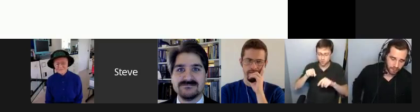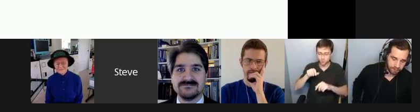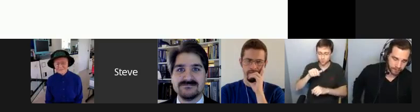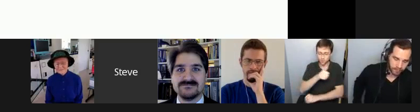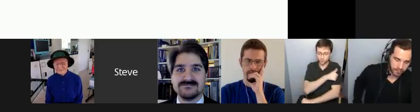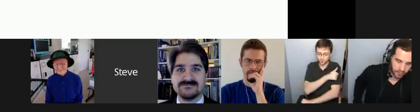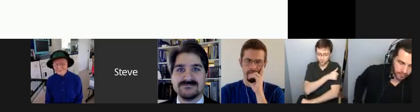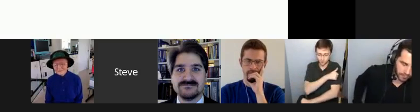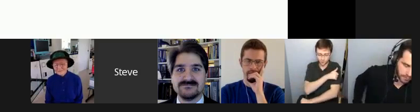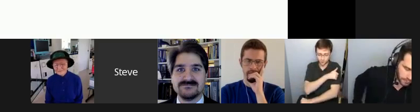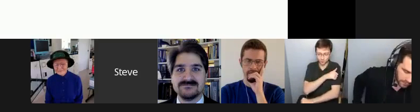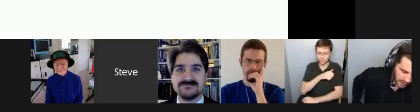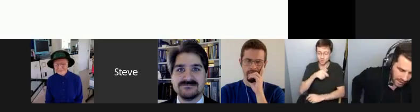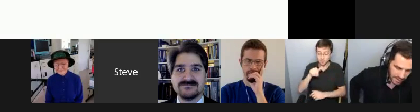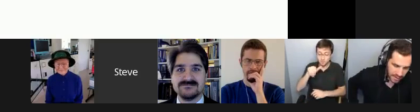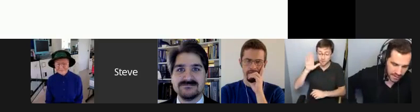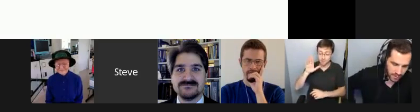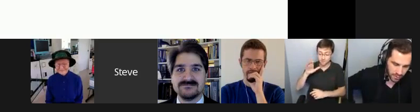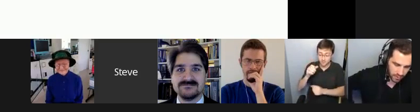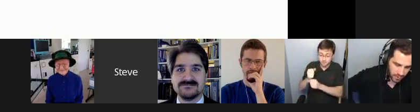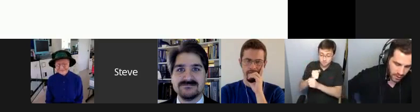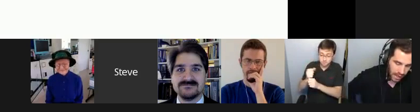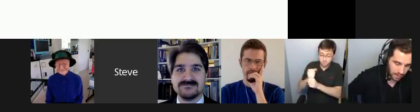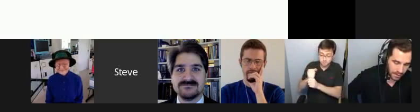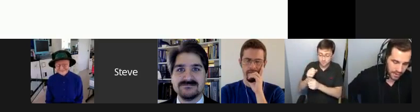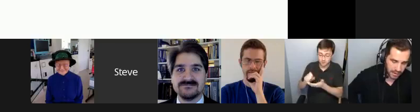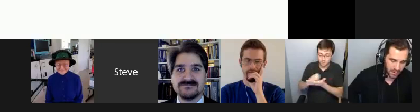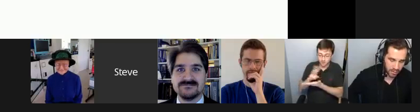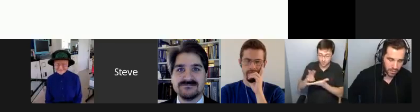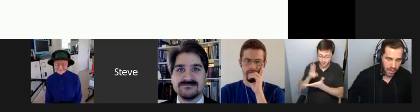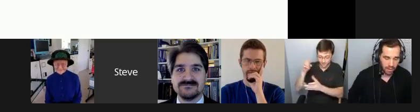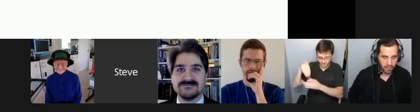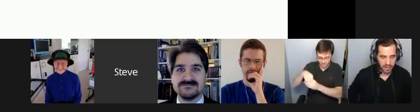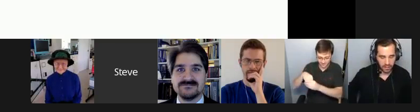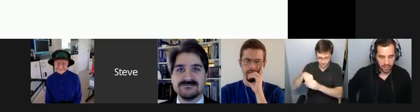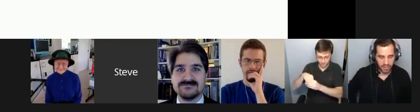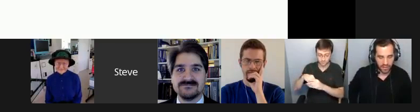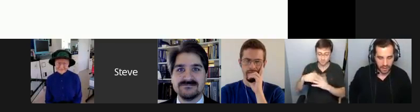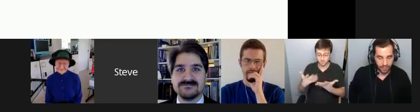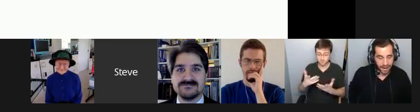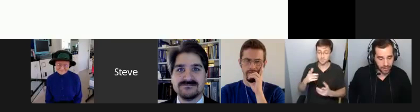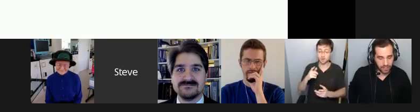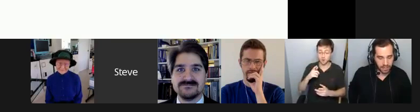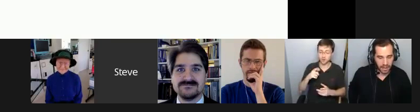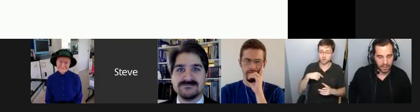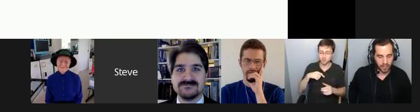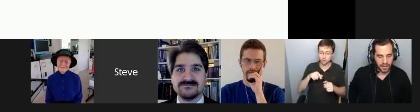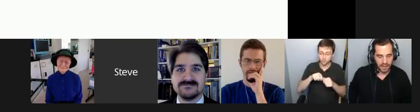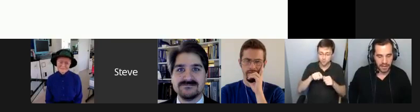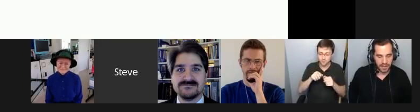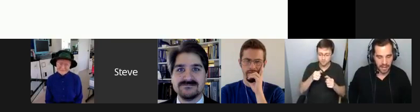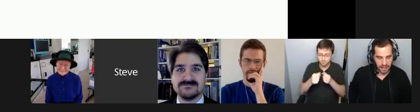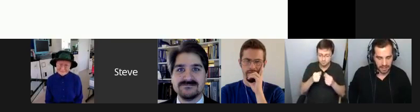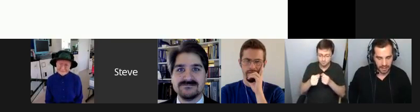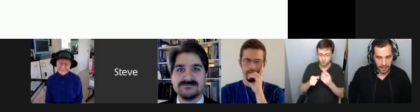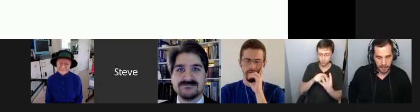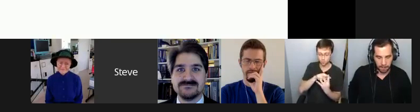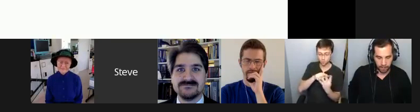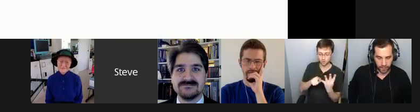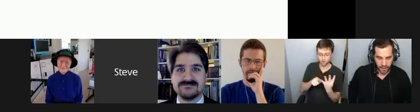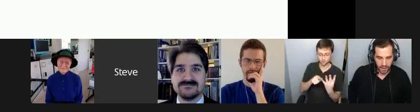diretora e ela mesma selecionou alguns alunos que tiveram mais contato com a escrita de